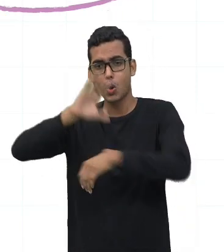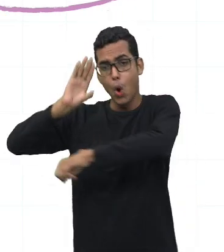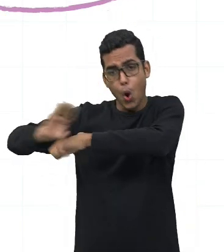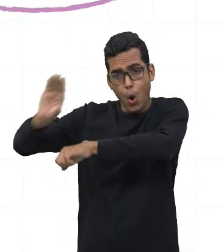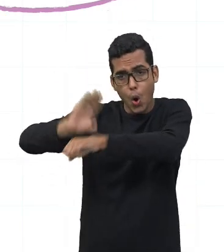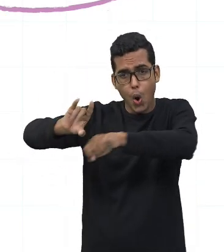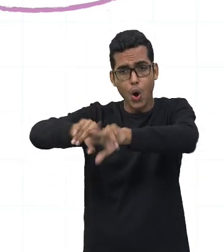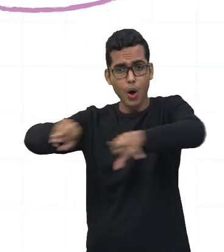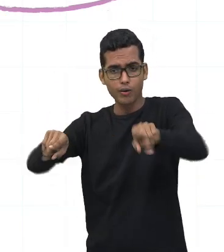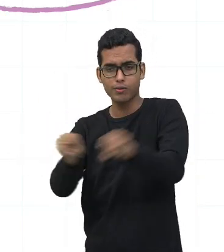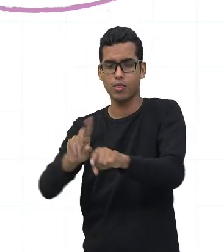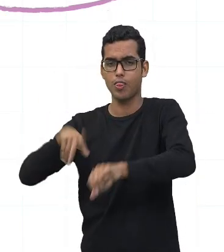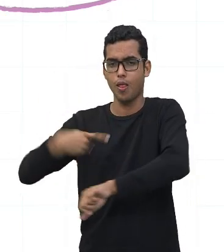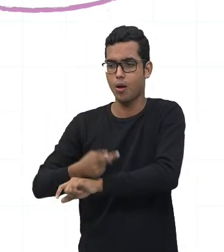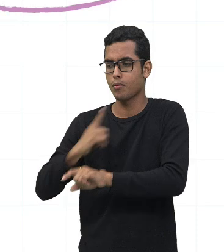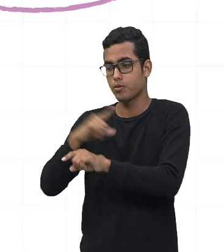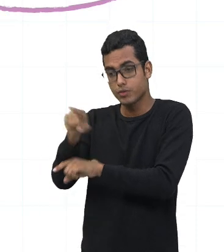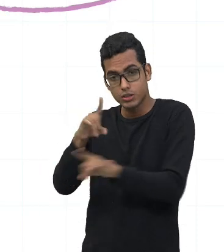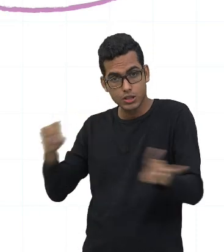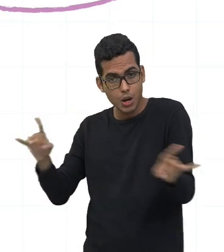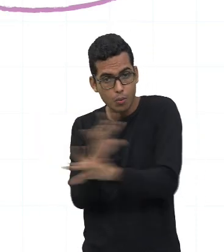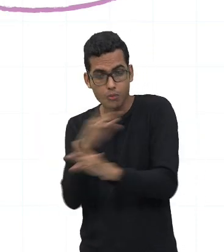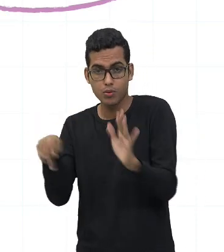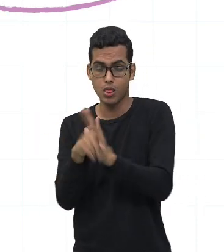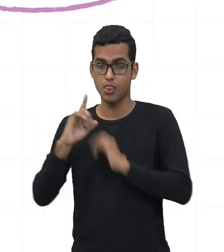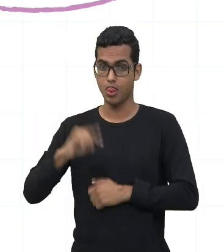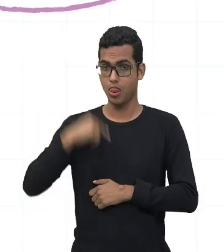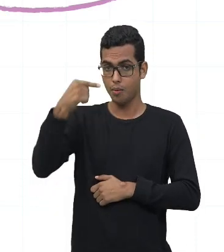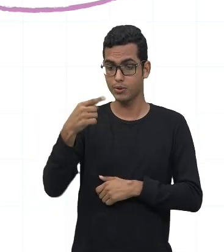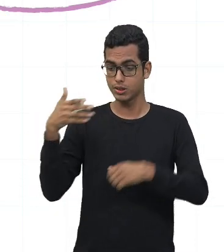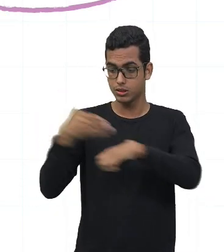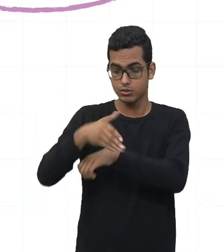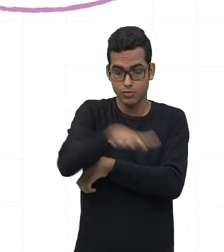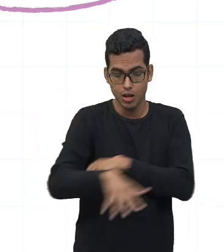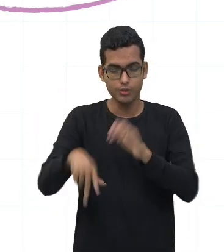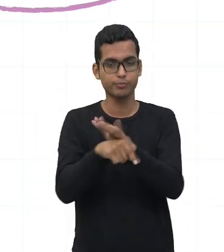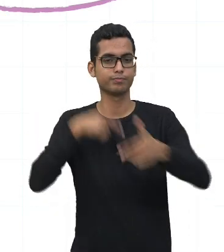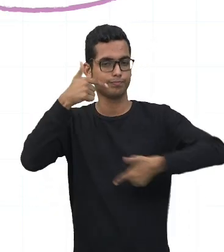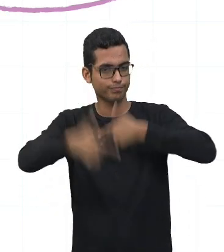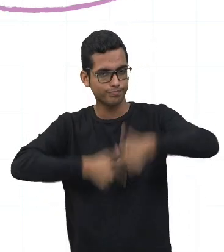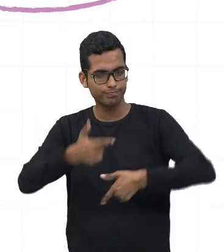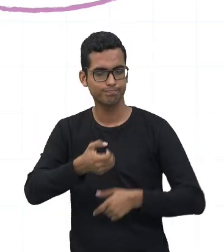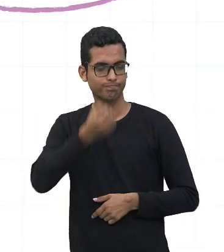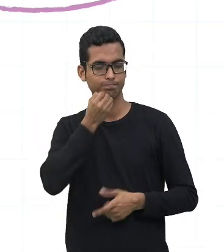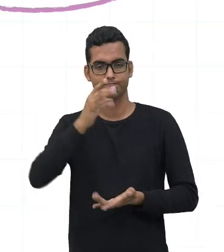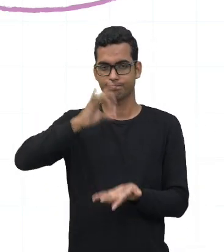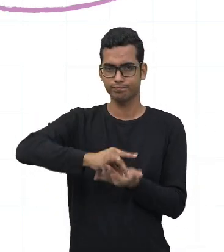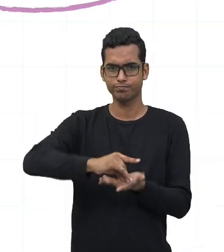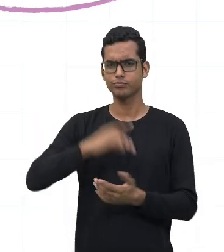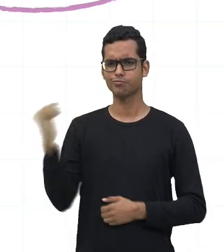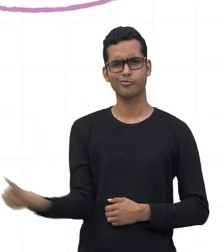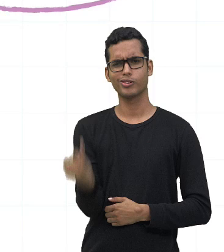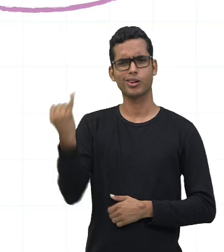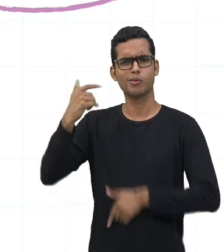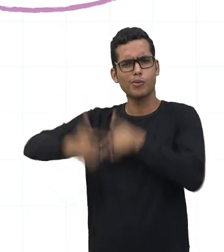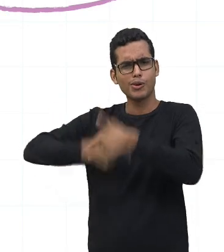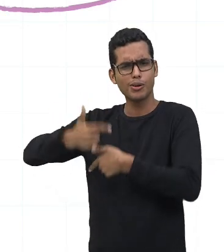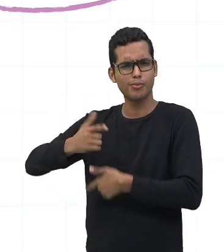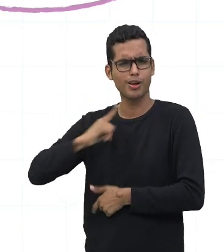preparar vocês para o mercado de trabalho. E o trabalho, a importância do trabalho. É